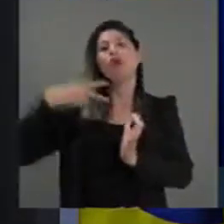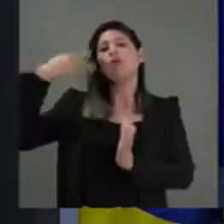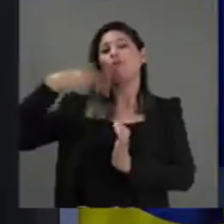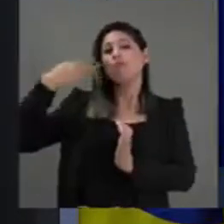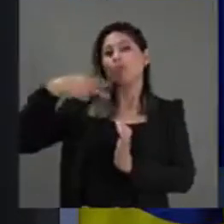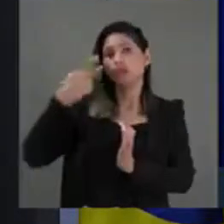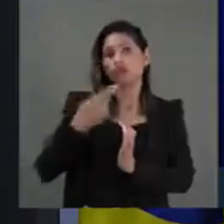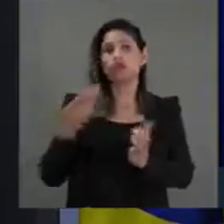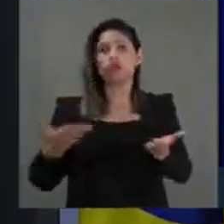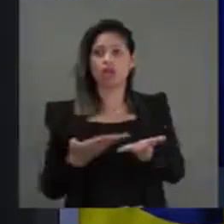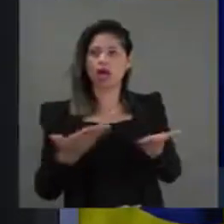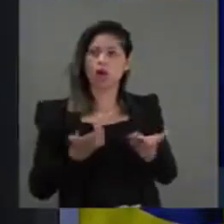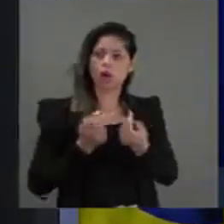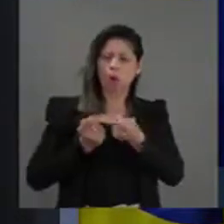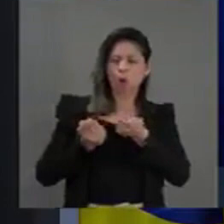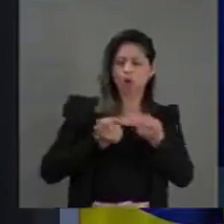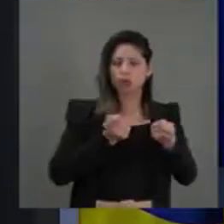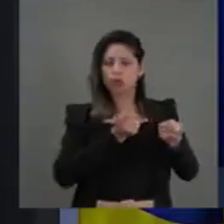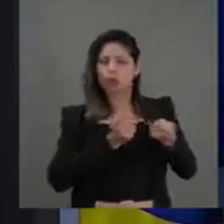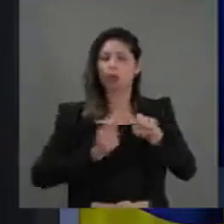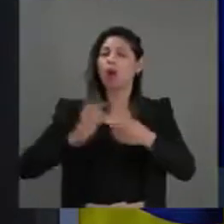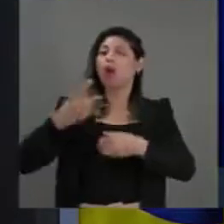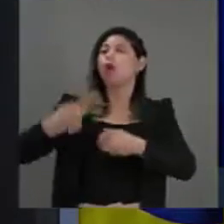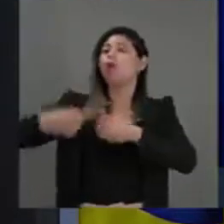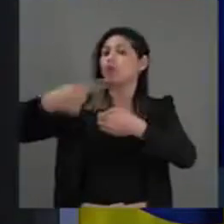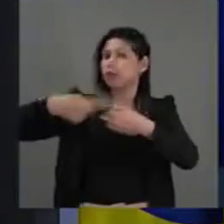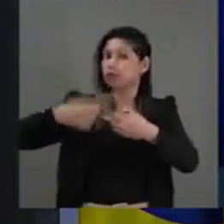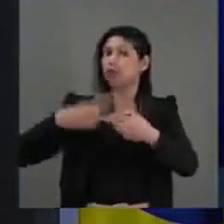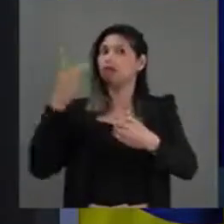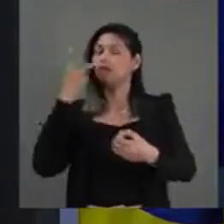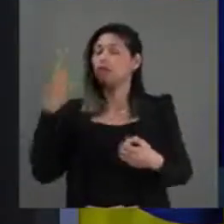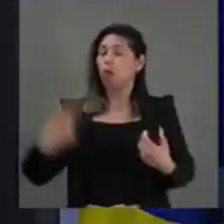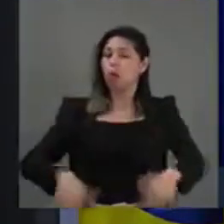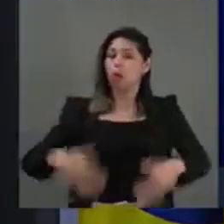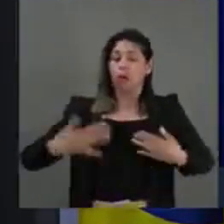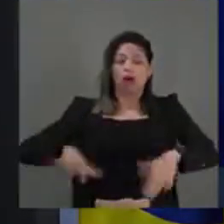o estado do Ceará, é algo de se assustar,